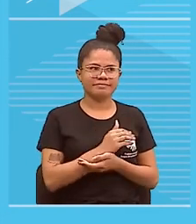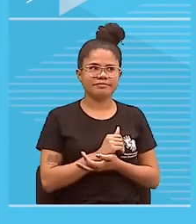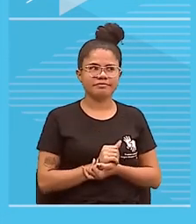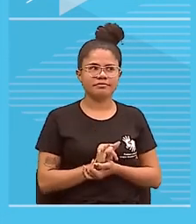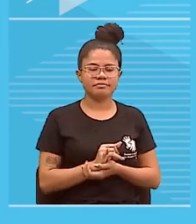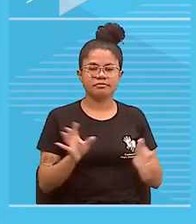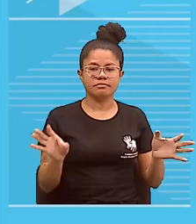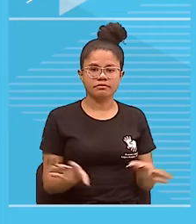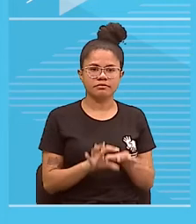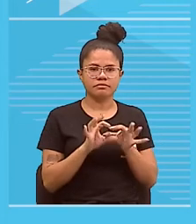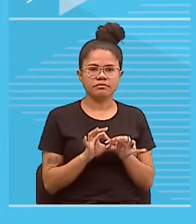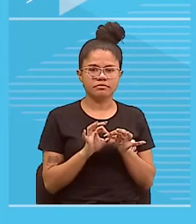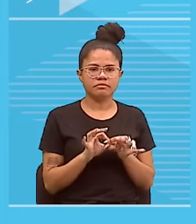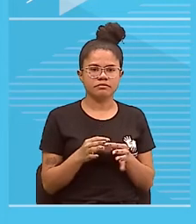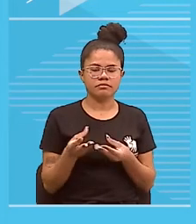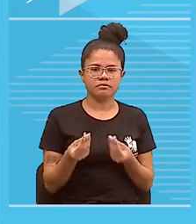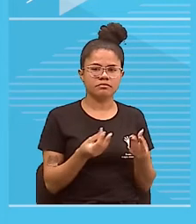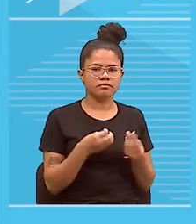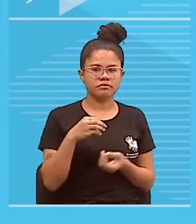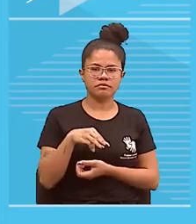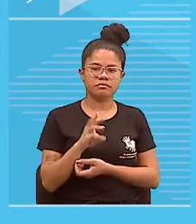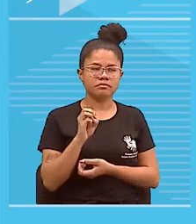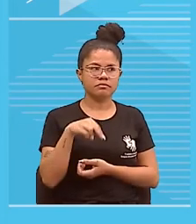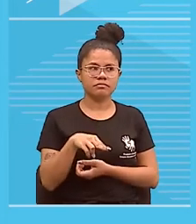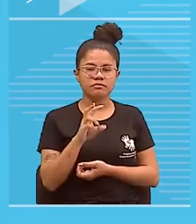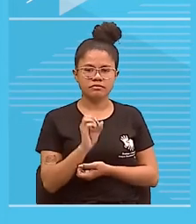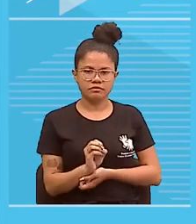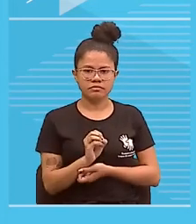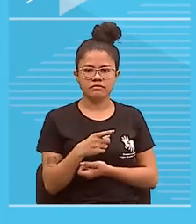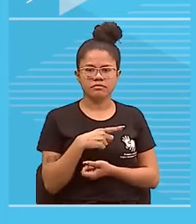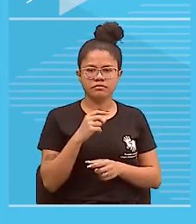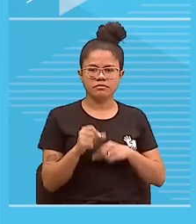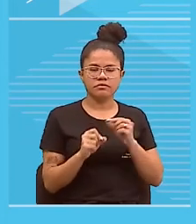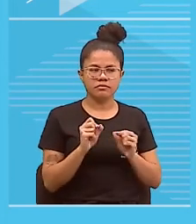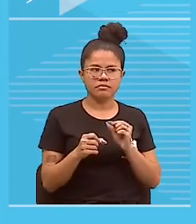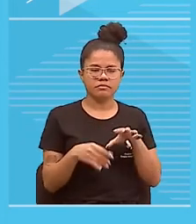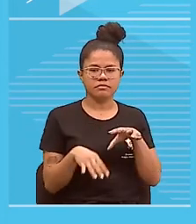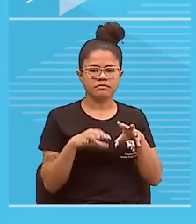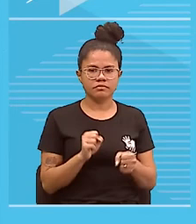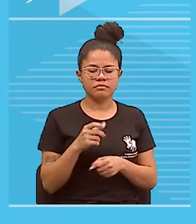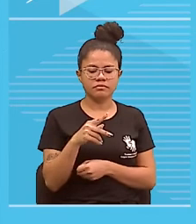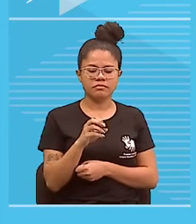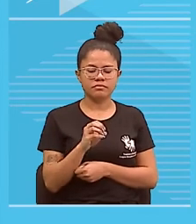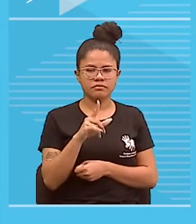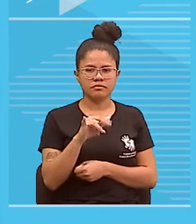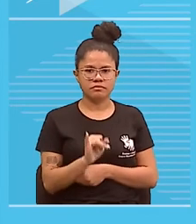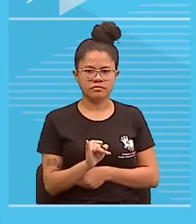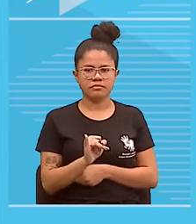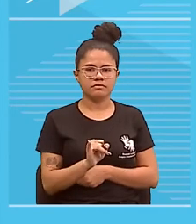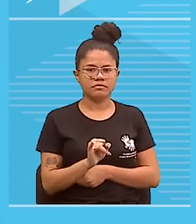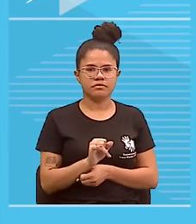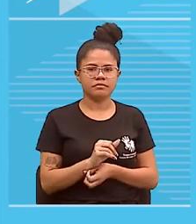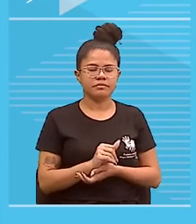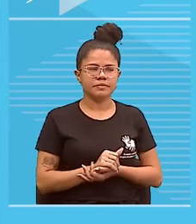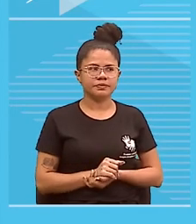muitos monossacarídeos você tem a formação dos Poli sacarídeos